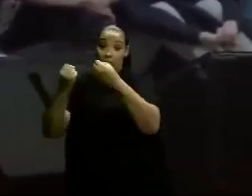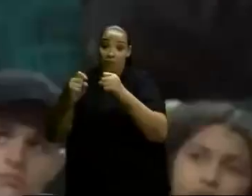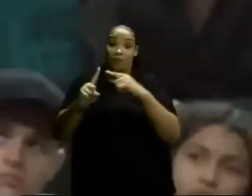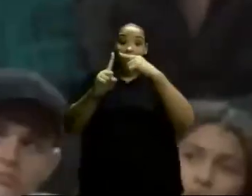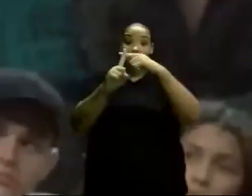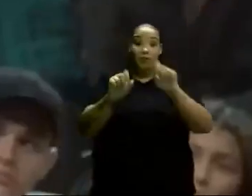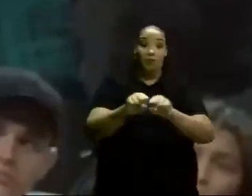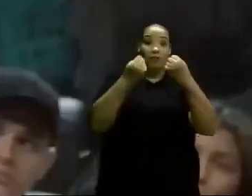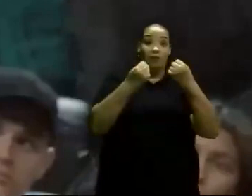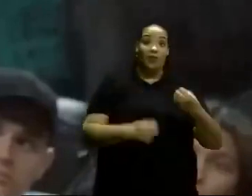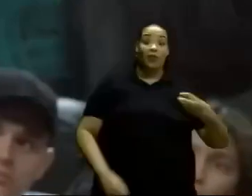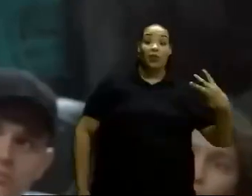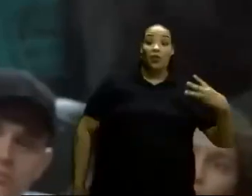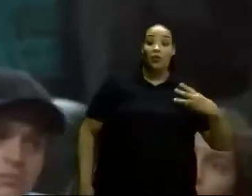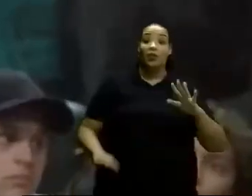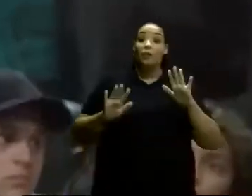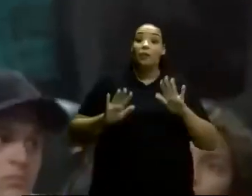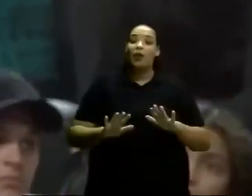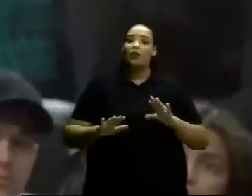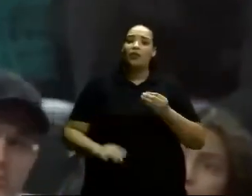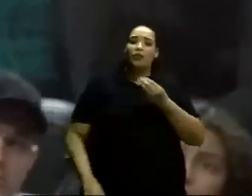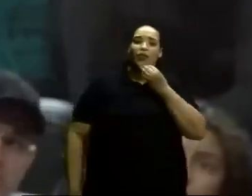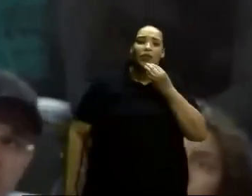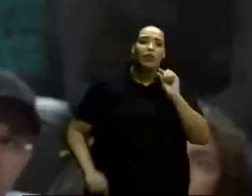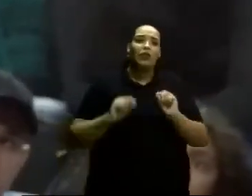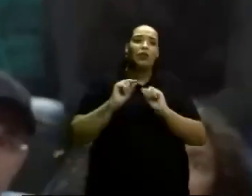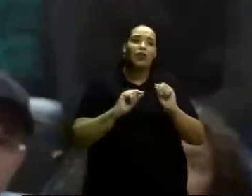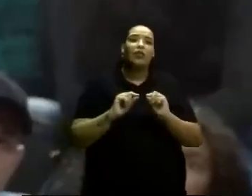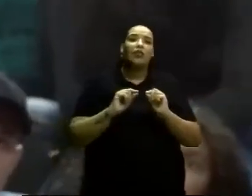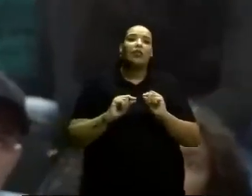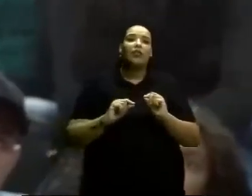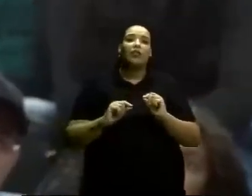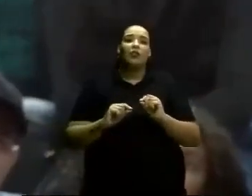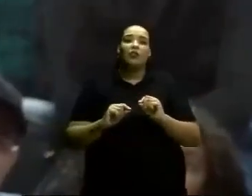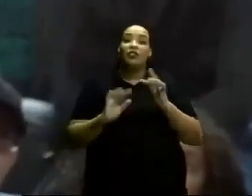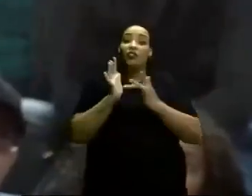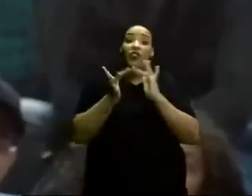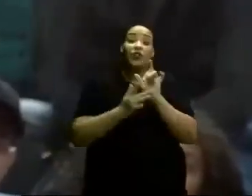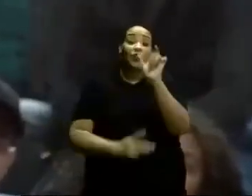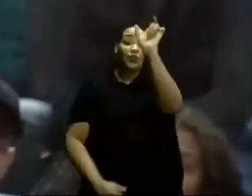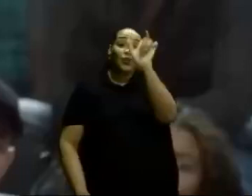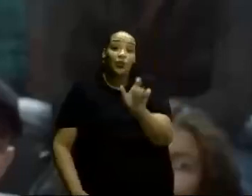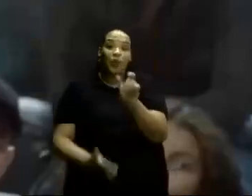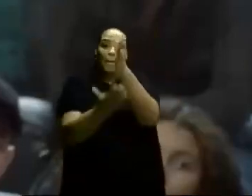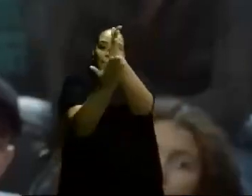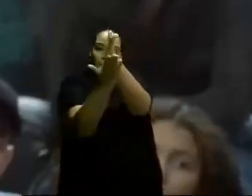do terceiro. Fica claro o tempo todo que na logística do Calvário, Jesus estava bem